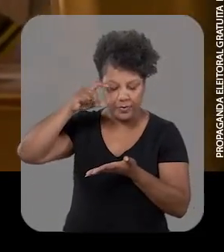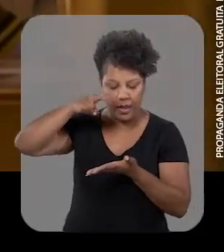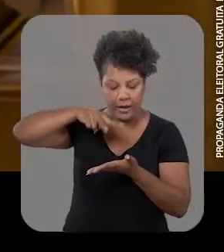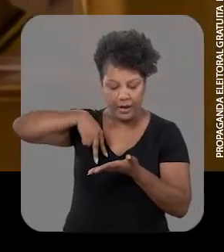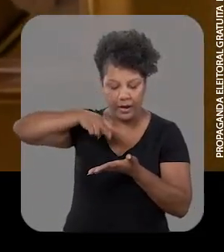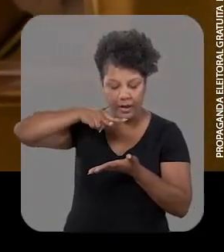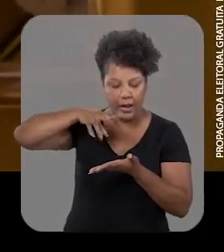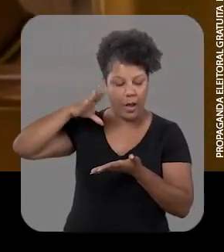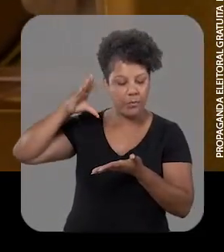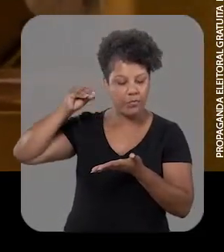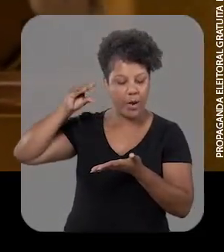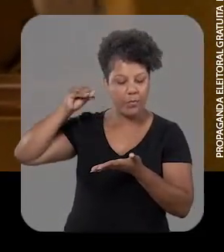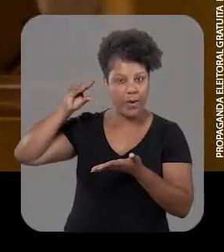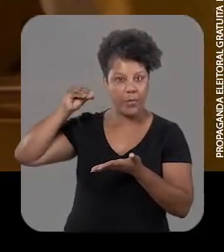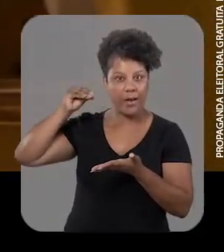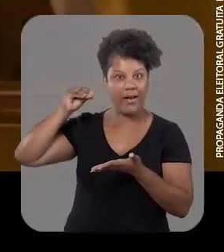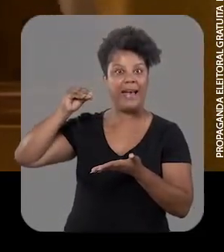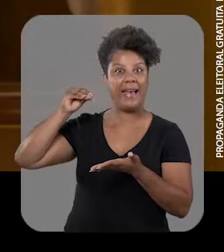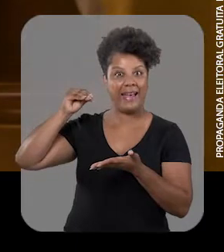aqui,